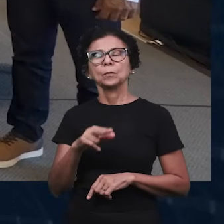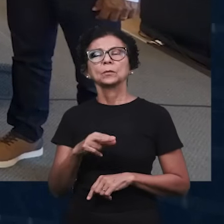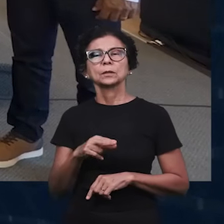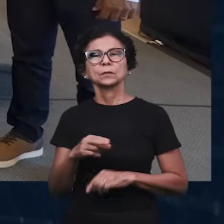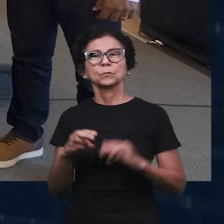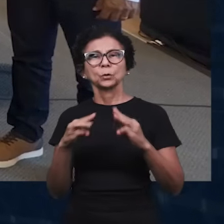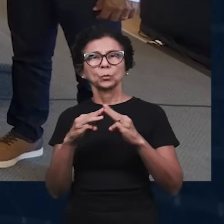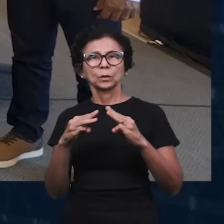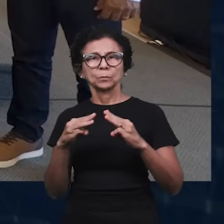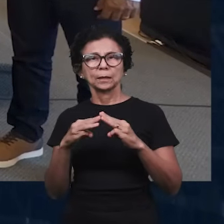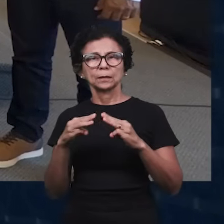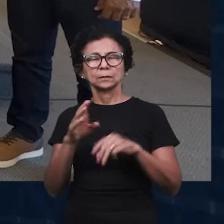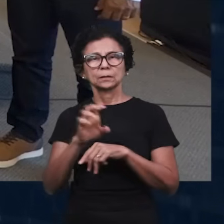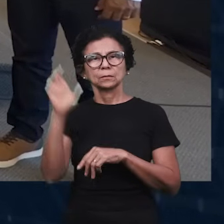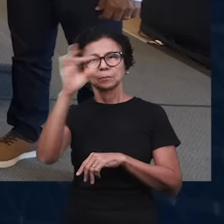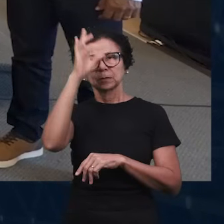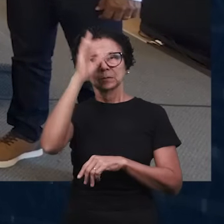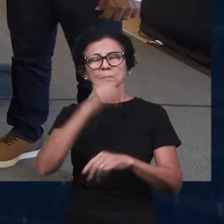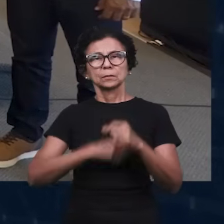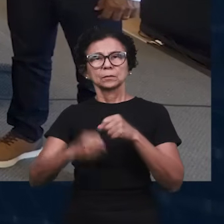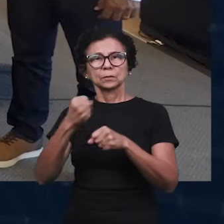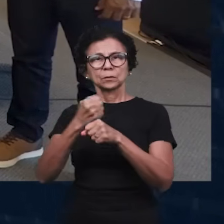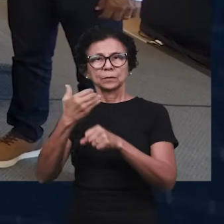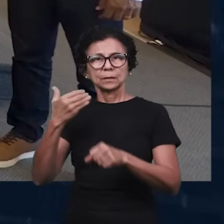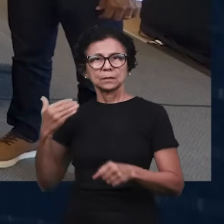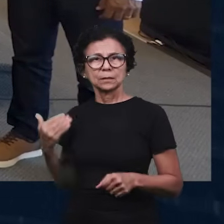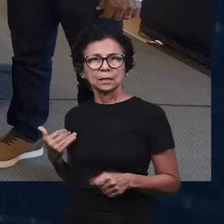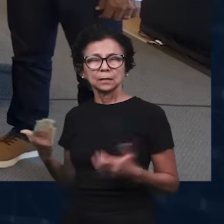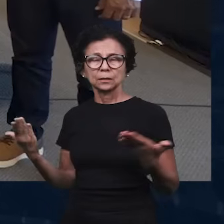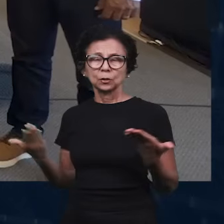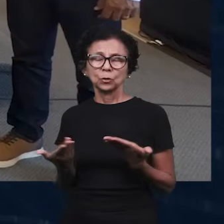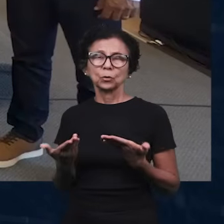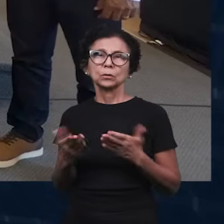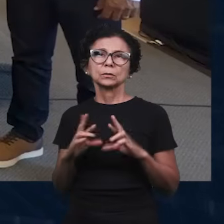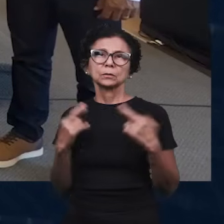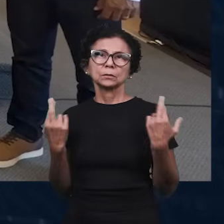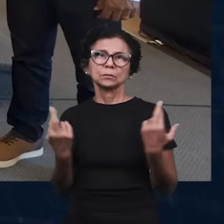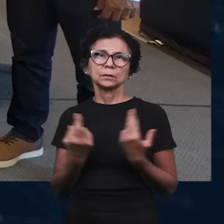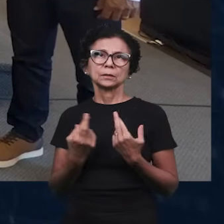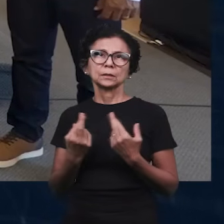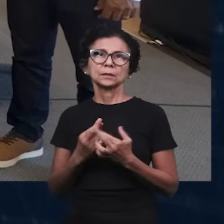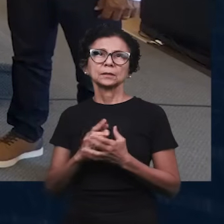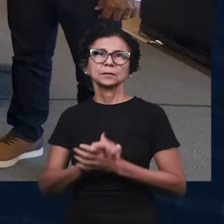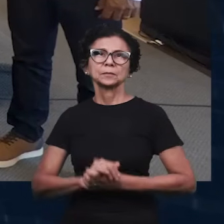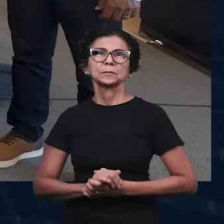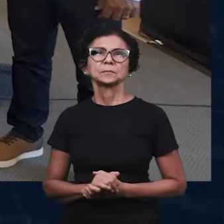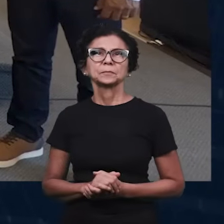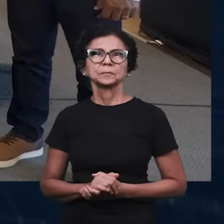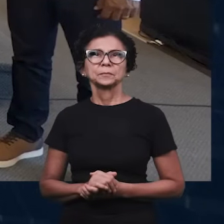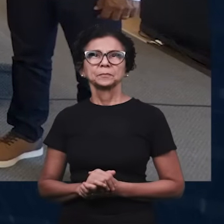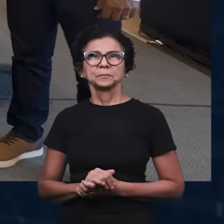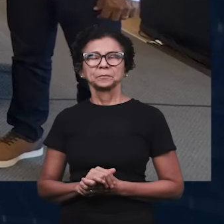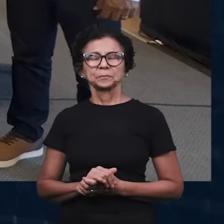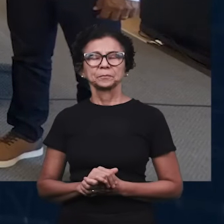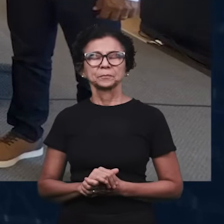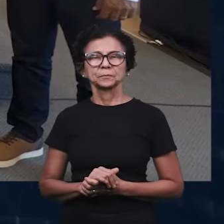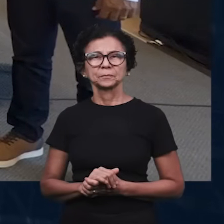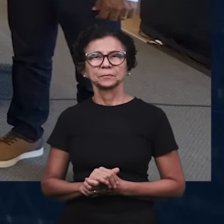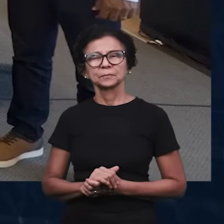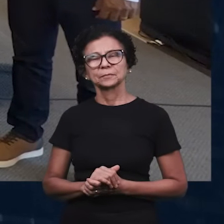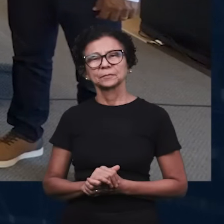trouxe a família e convidados da igreja russa aqui em Winnipeg. Ele vai dizer algumas palavras.